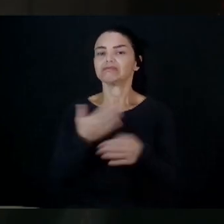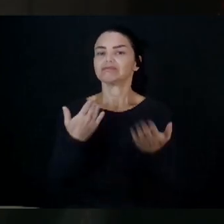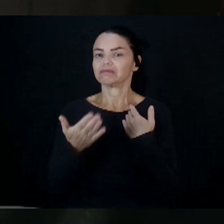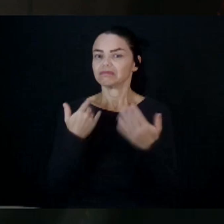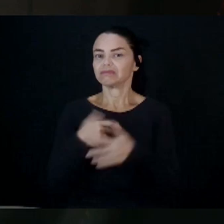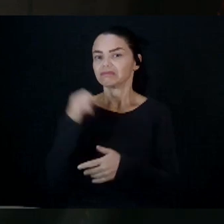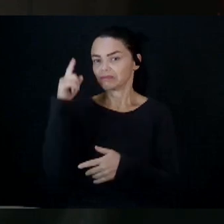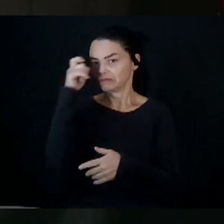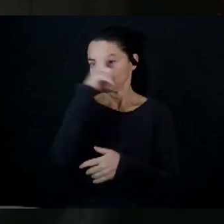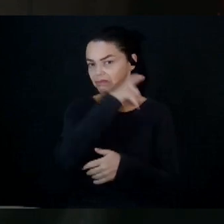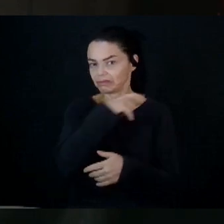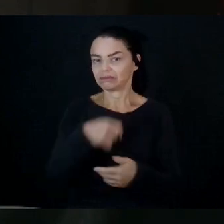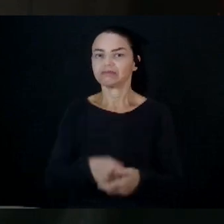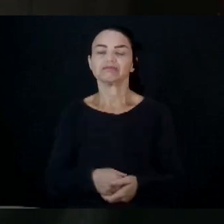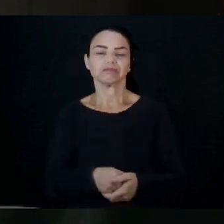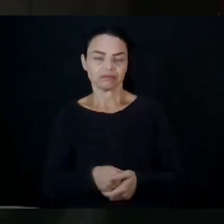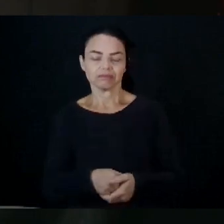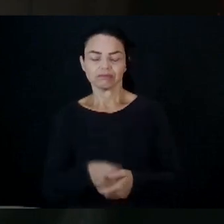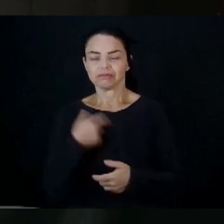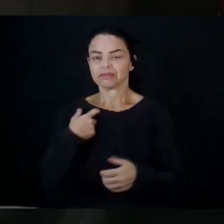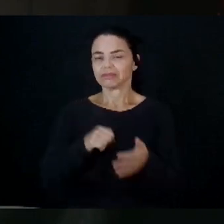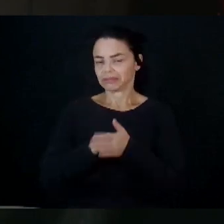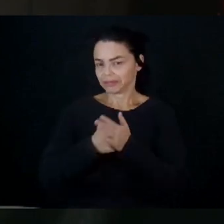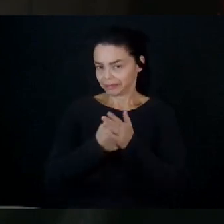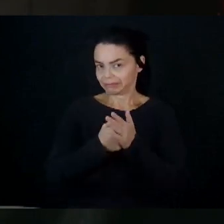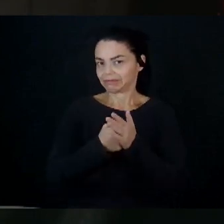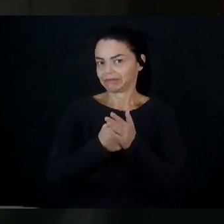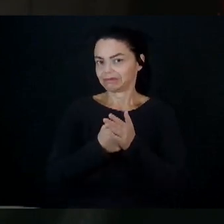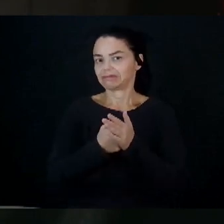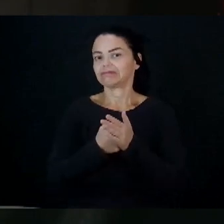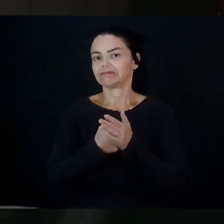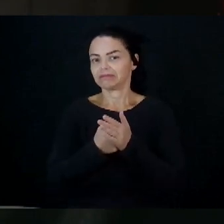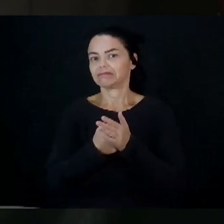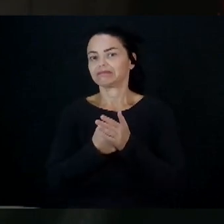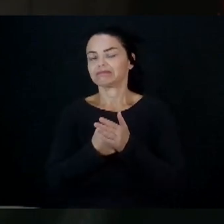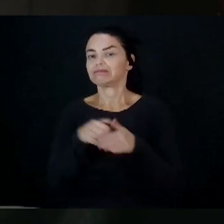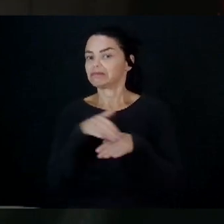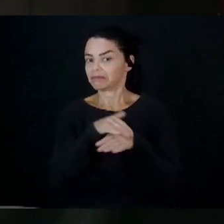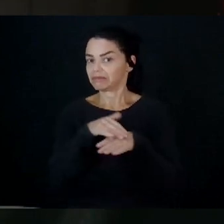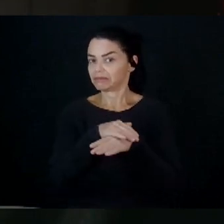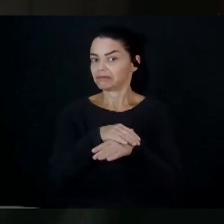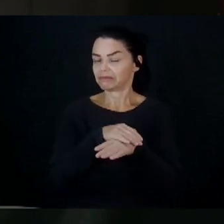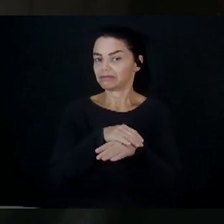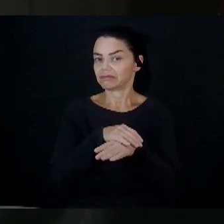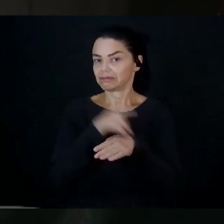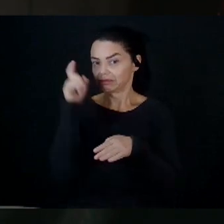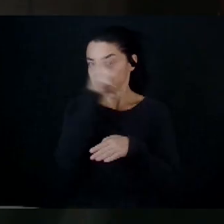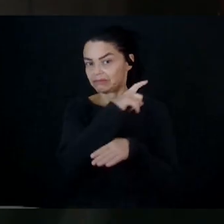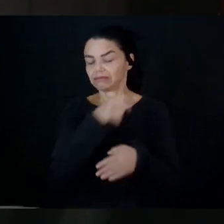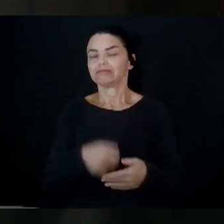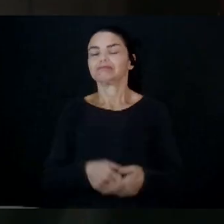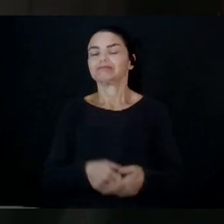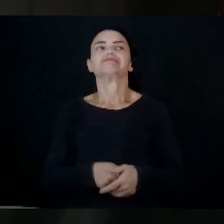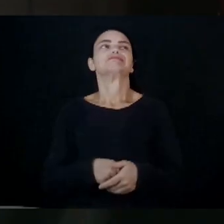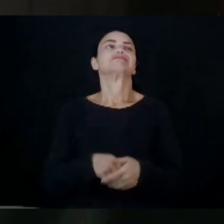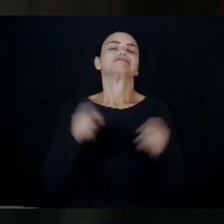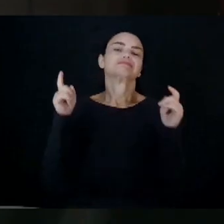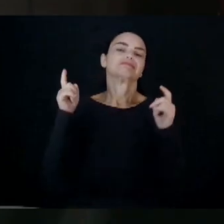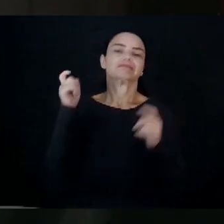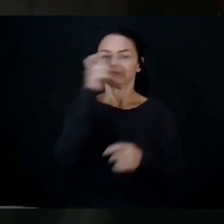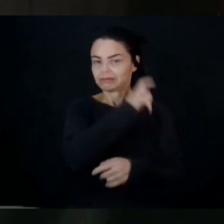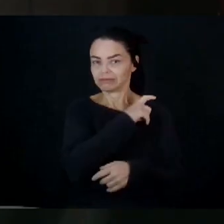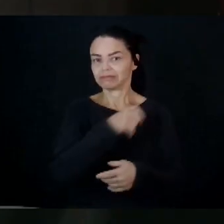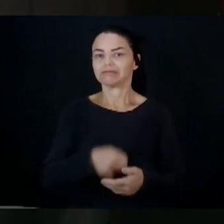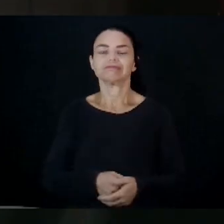difíceis. Você fica bloqueado mediante a uma conversa difícil, ou você tem que ter uma conversa difícil com alguém e você